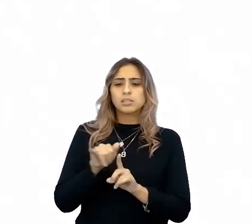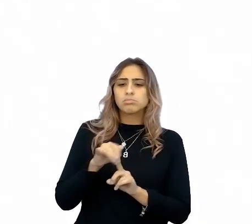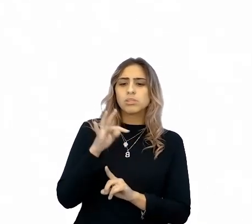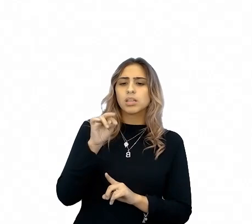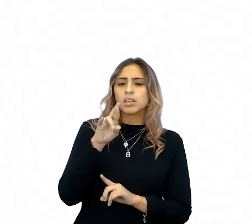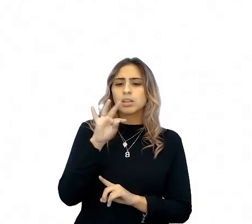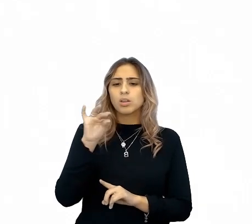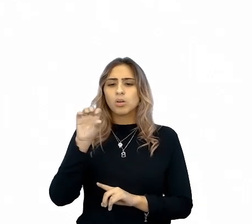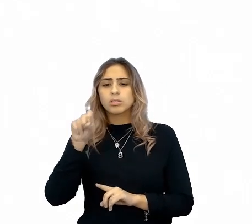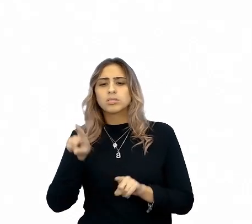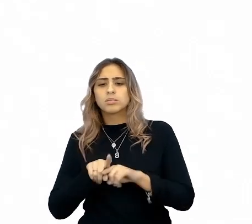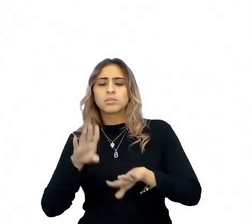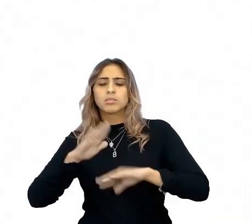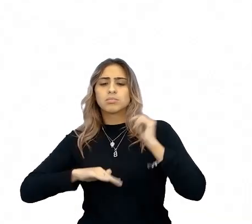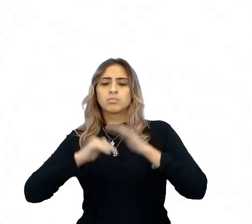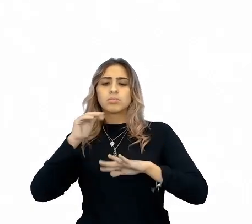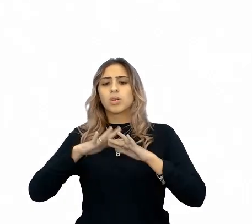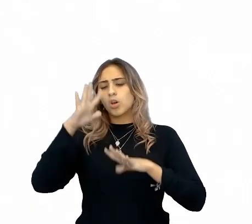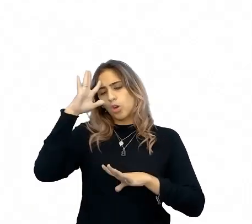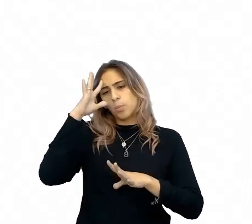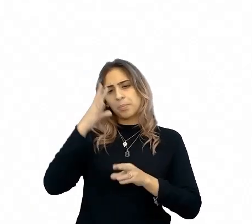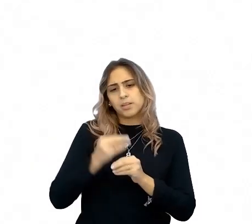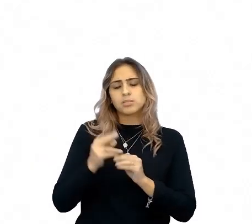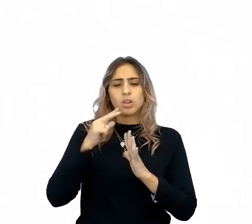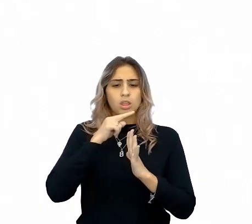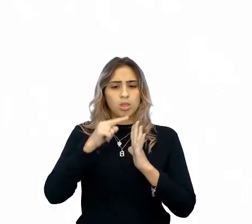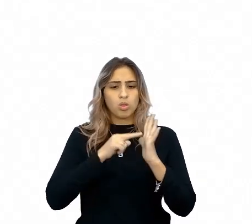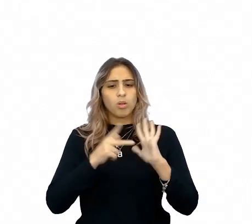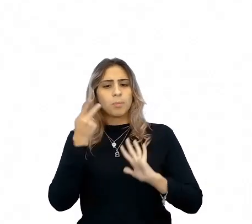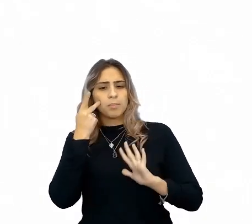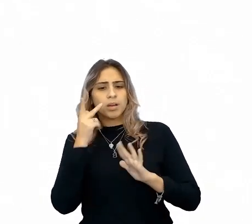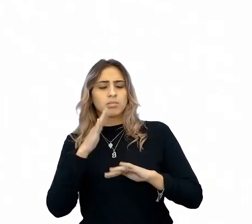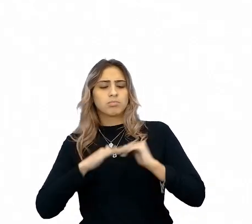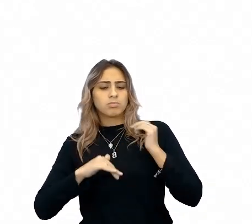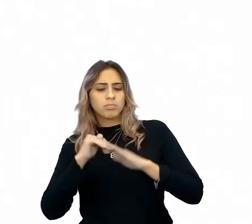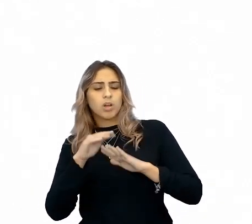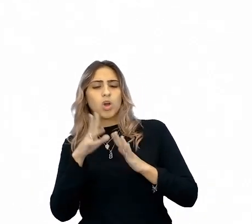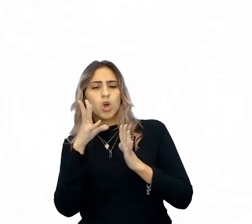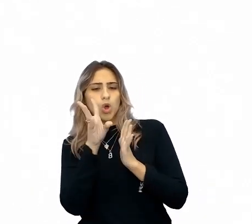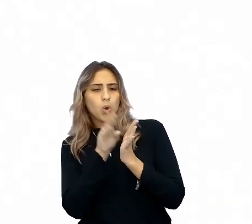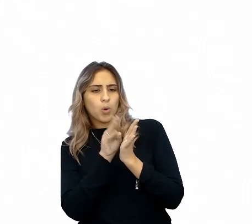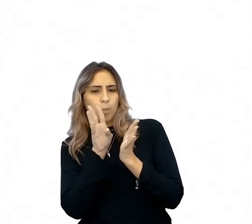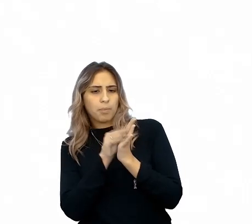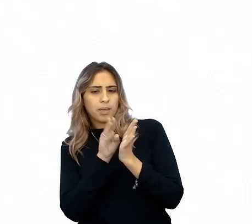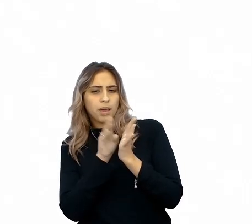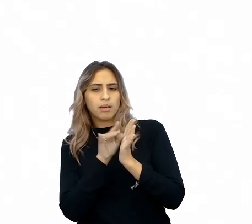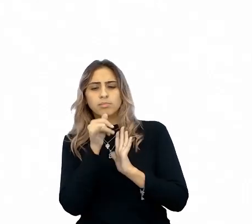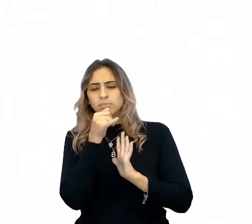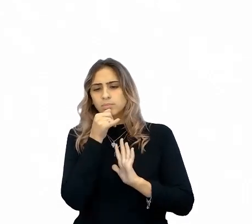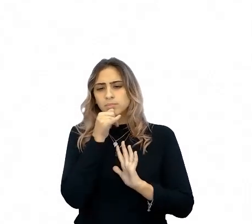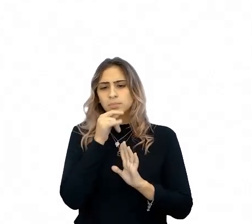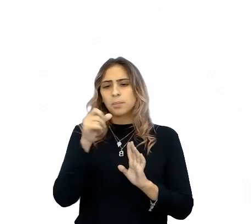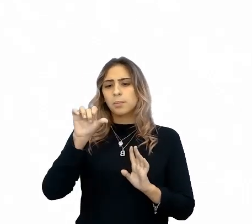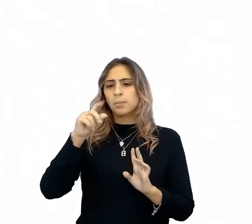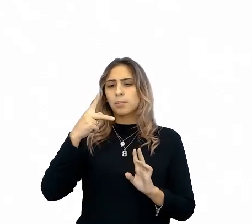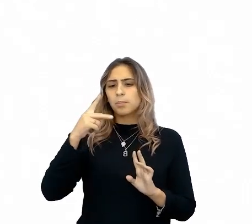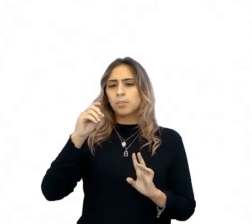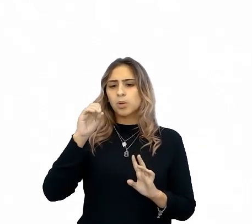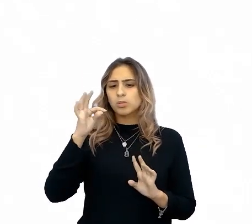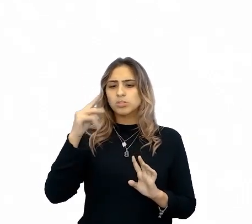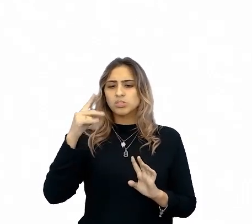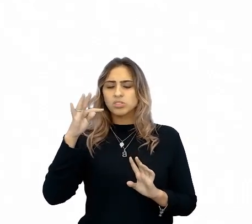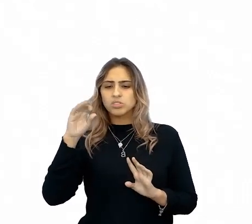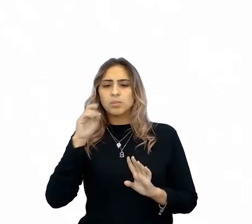leitoras e de habilidades de compreensão leitoras para grifarem ou copiarem, por exemplo, em post-it, né, as